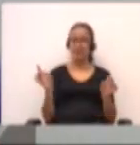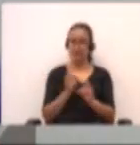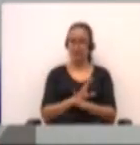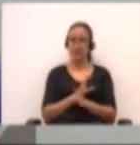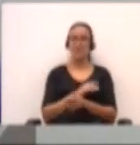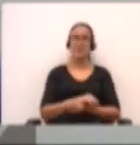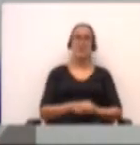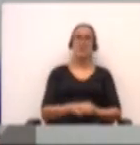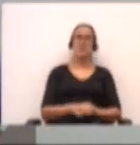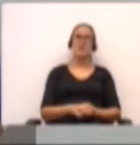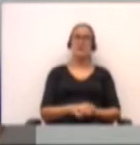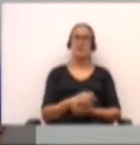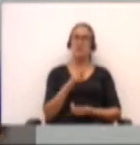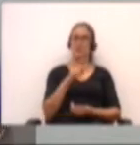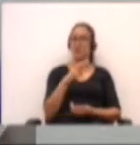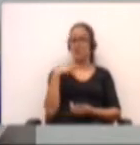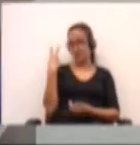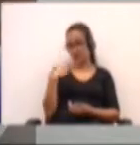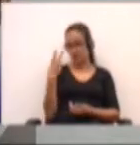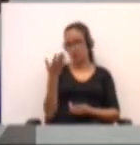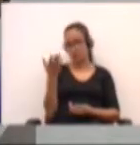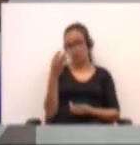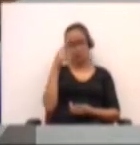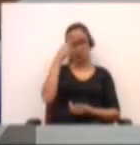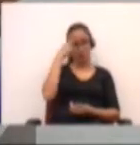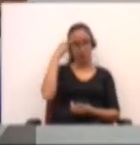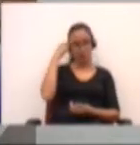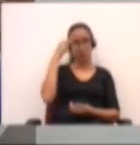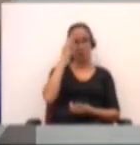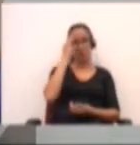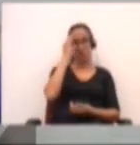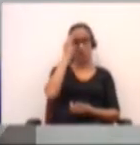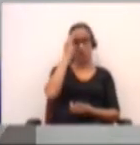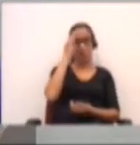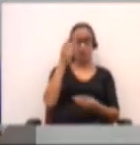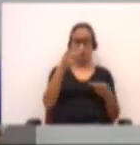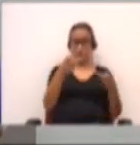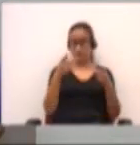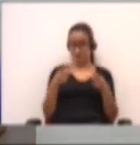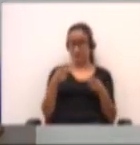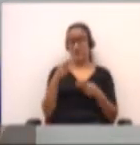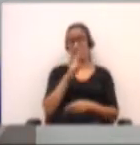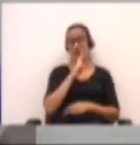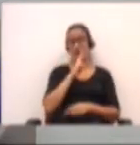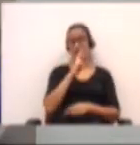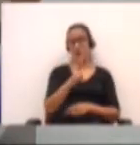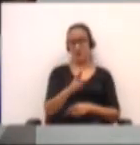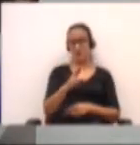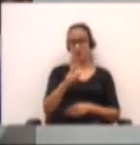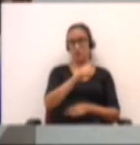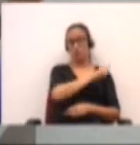encerrar, doutor Júlio, eu recebi do senhor a resposta do governador